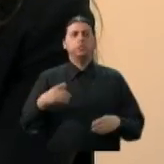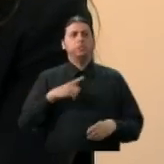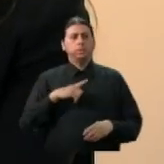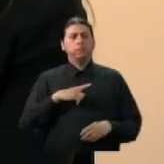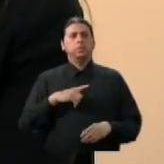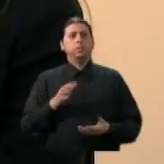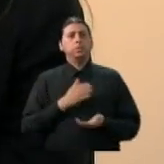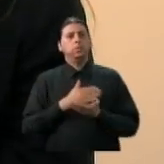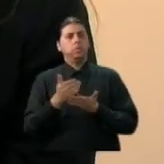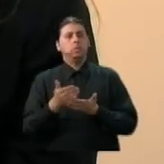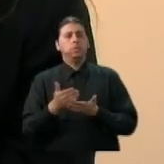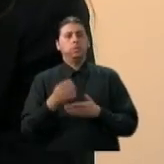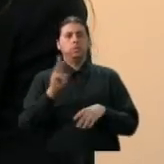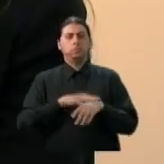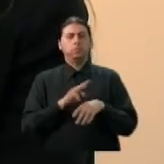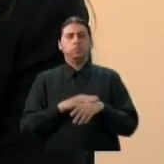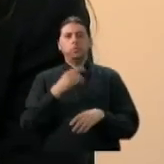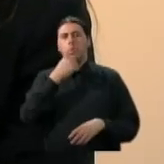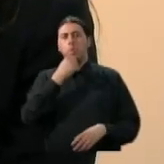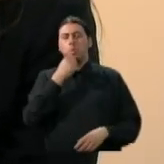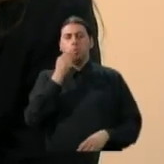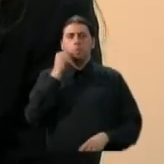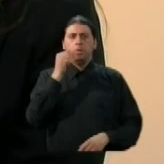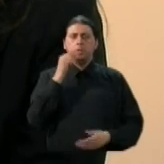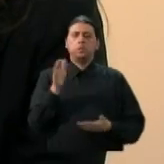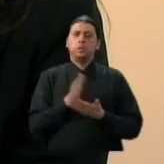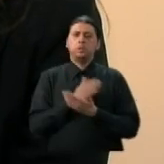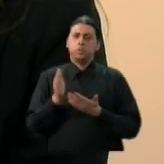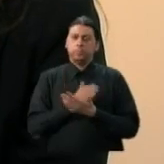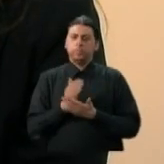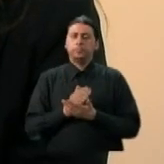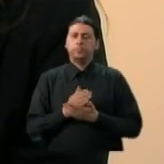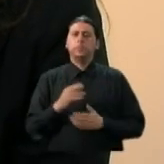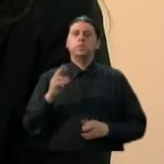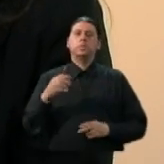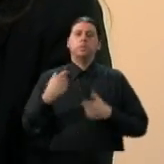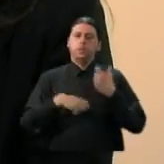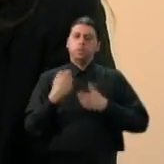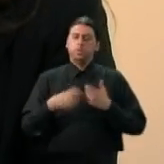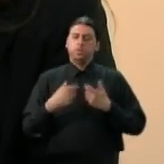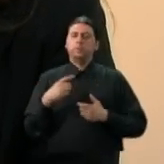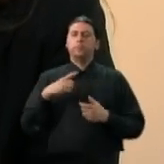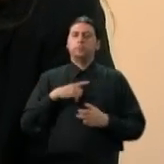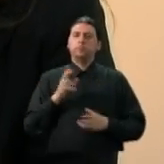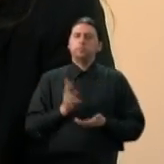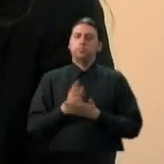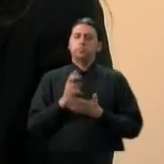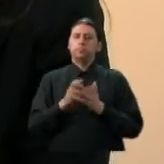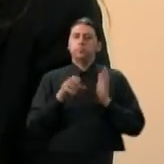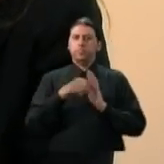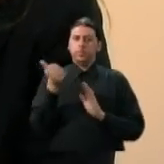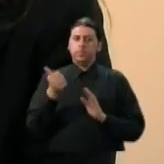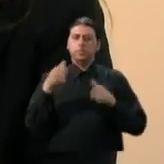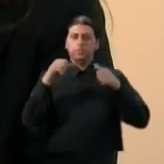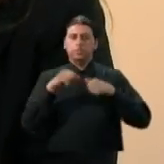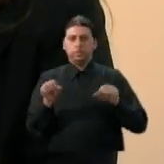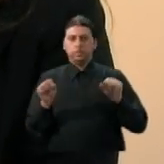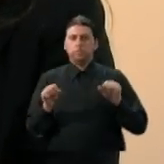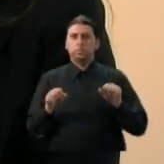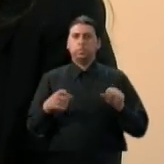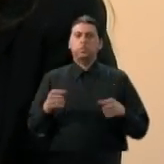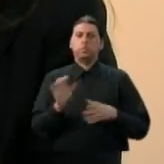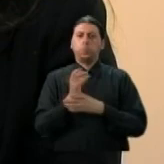no momento que tanto meninos quanto meninas, né, pré-relação sexual, primeira relação sexual, estão